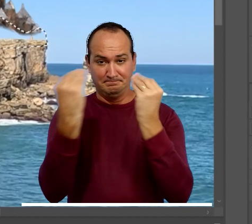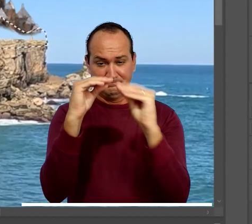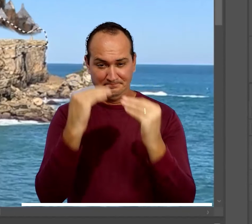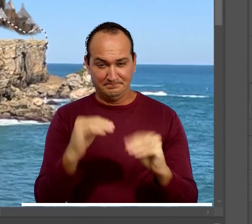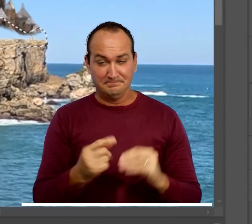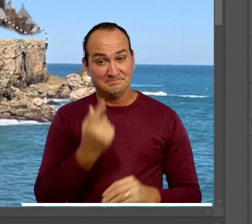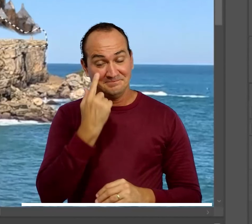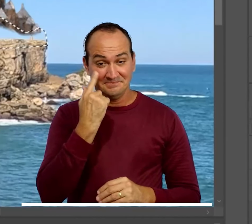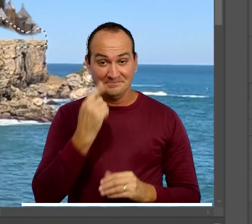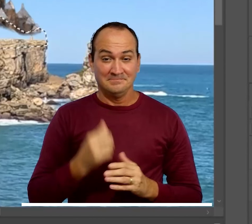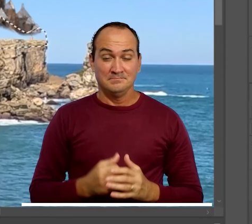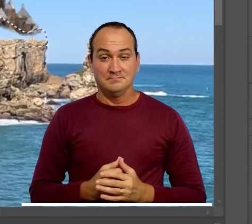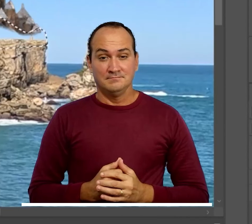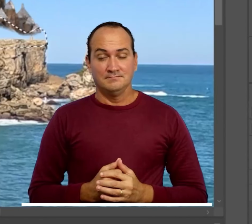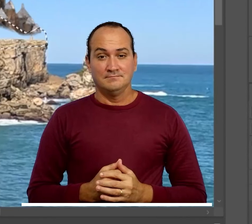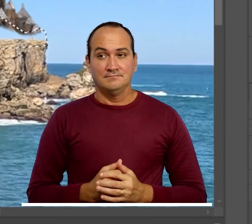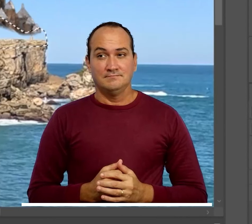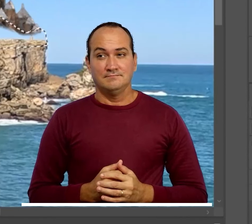colocar aqui